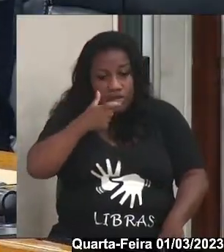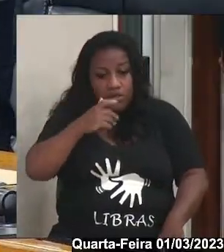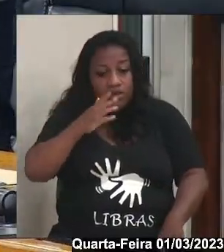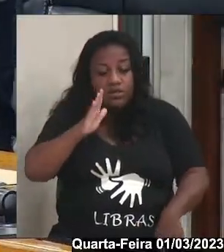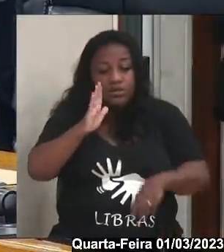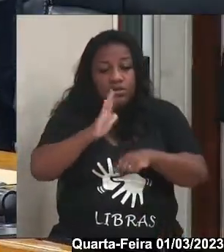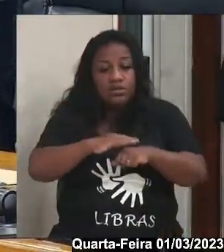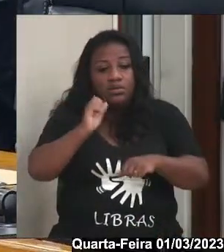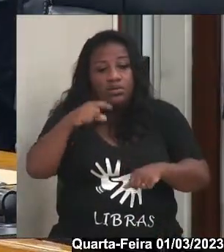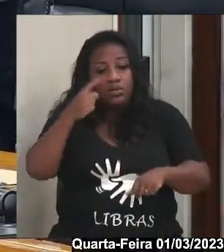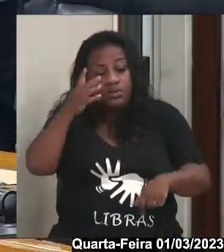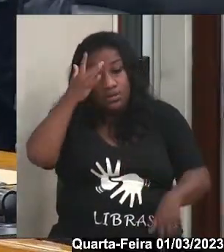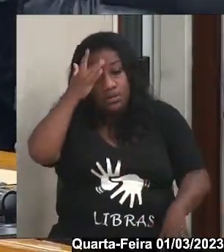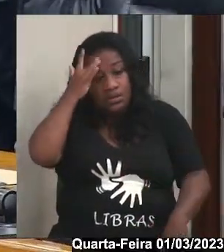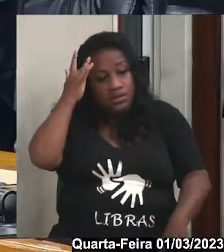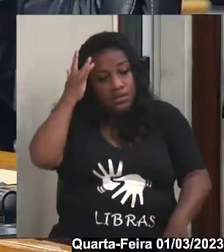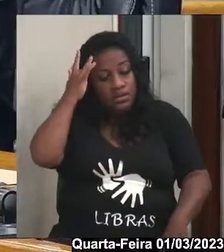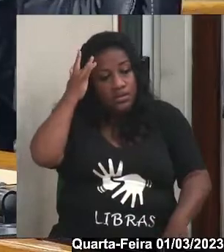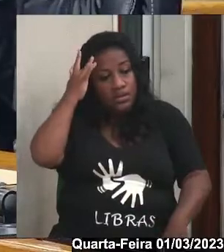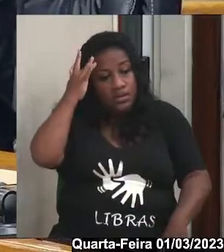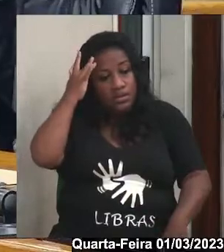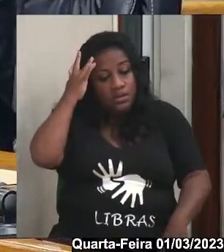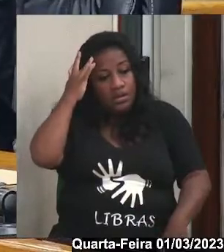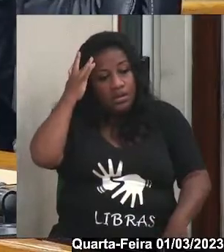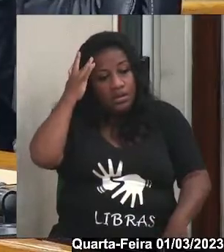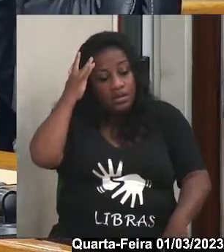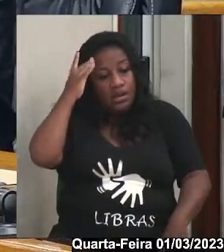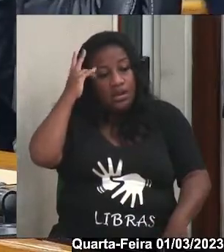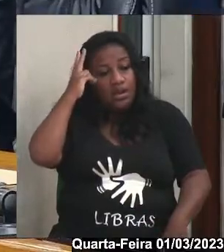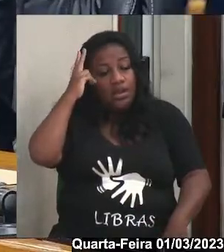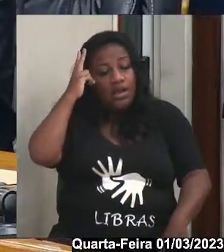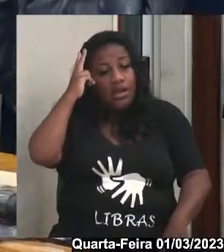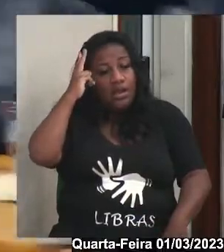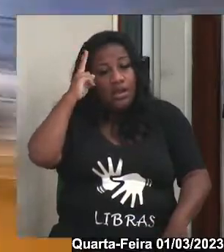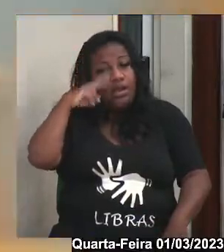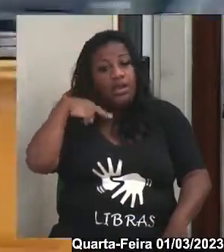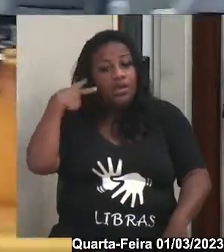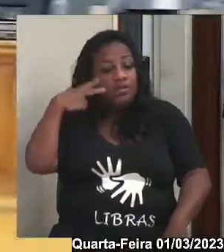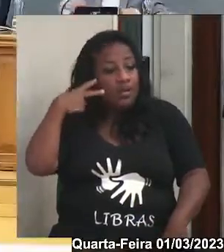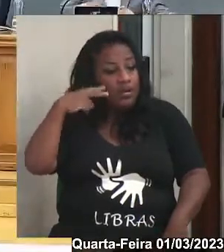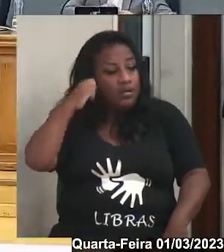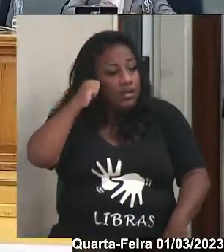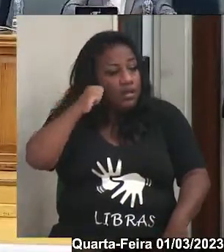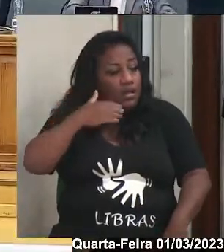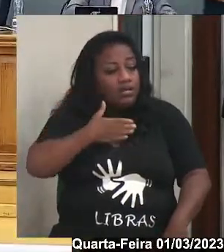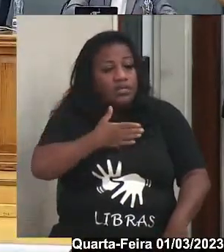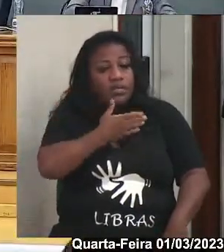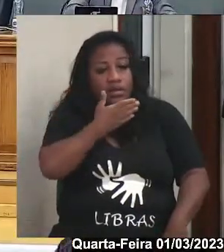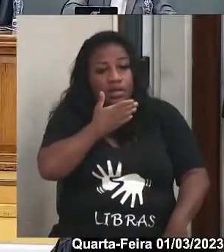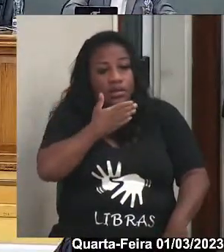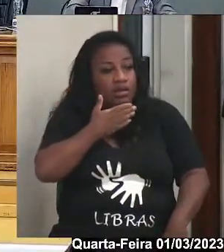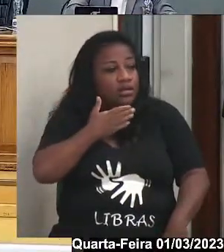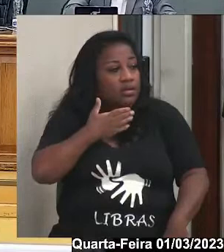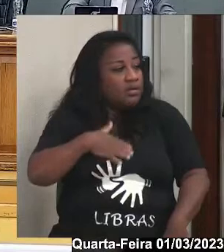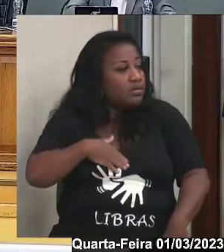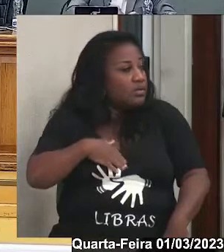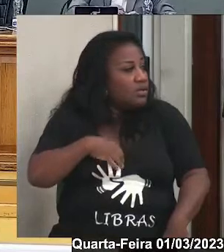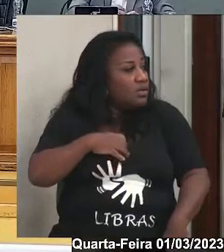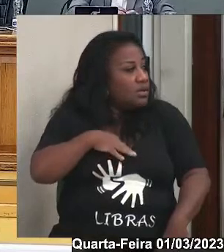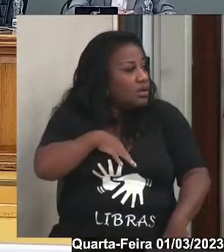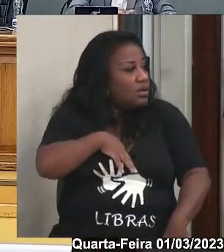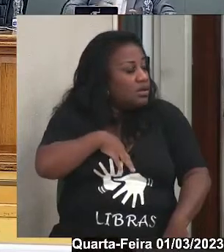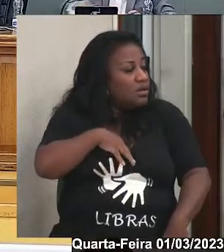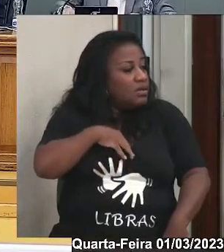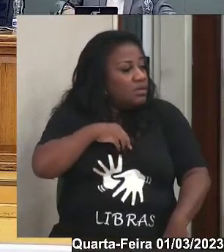solicito ao senhor secretário que faça a chamada do próximo inscrito. Vereador Abidan Henrique. Com a palavra, o vereador Abidan Henrique. Presidente, posso